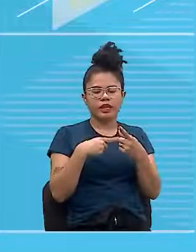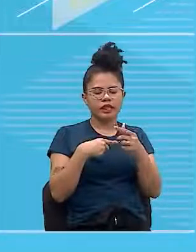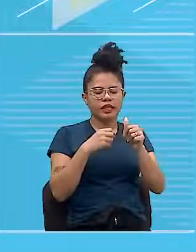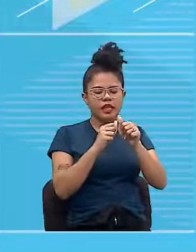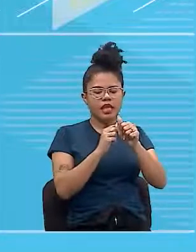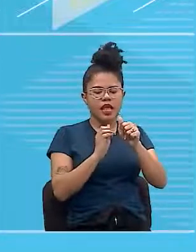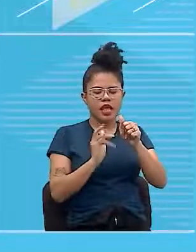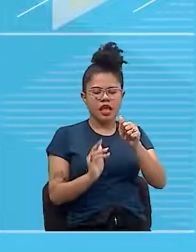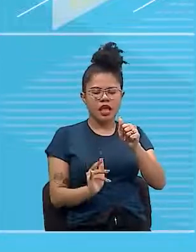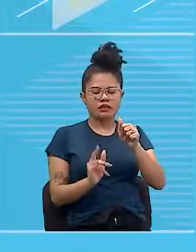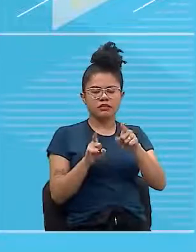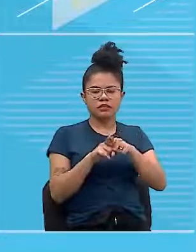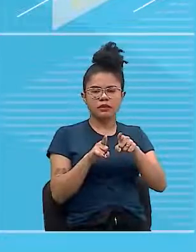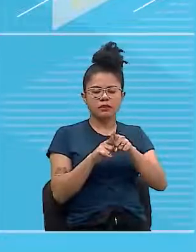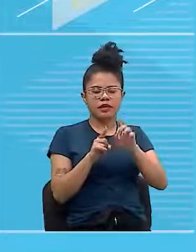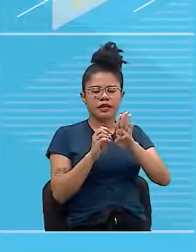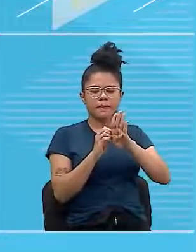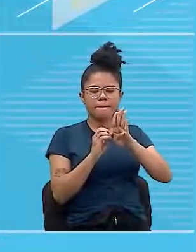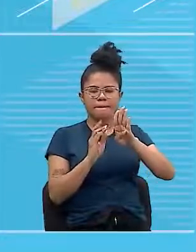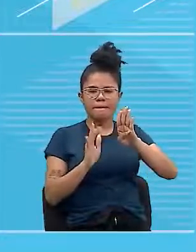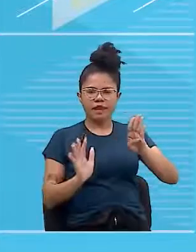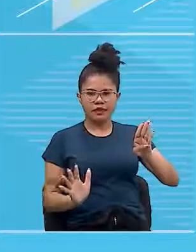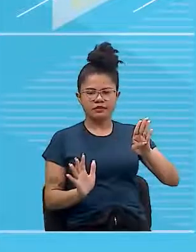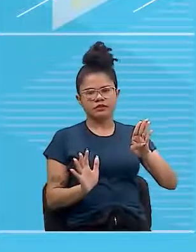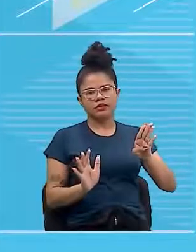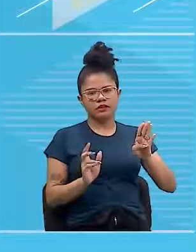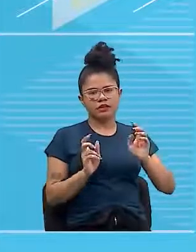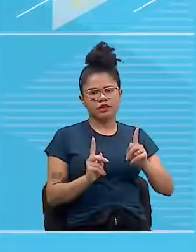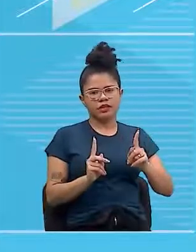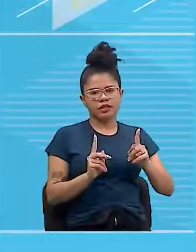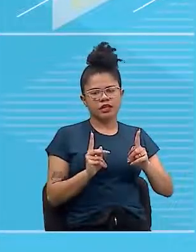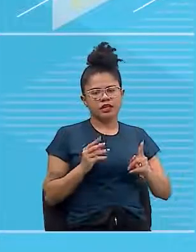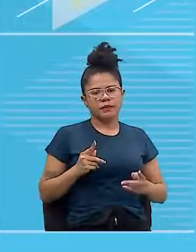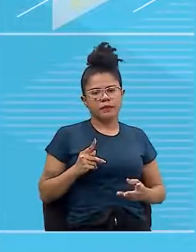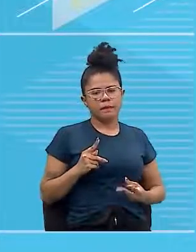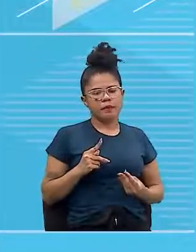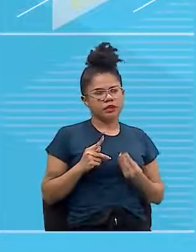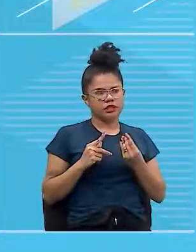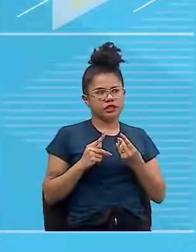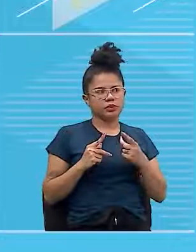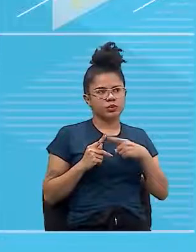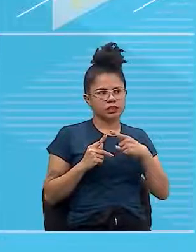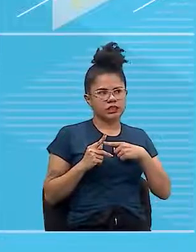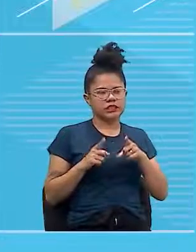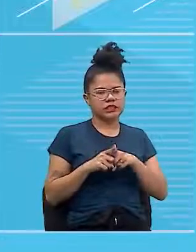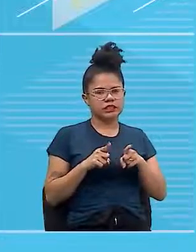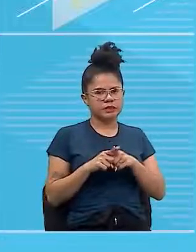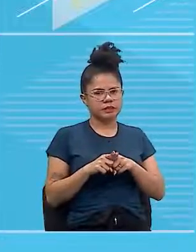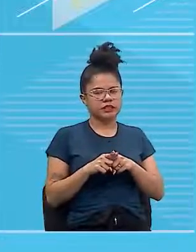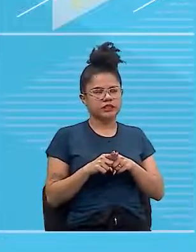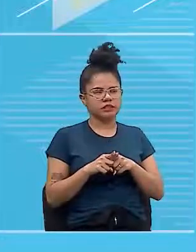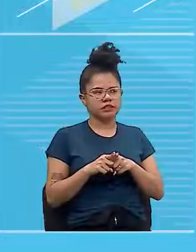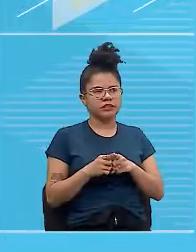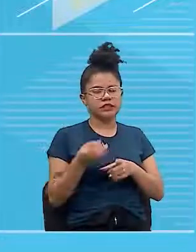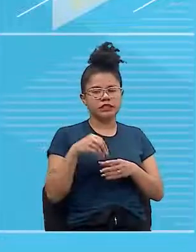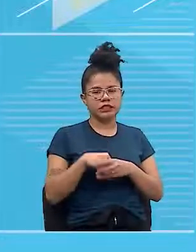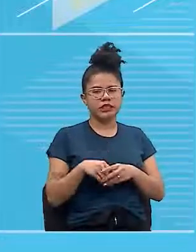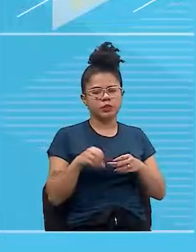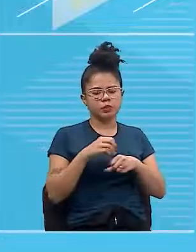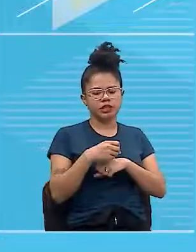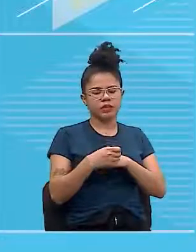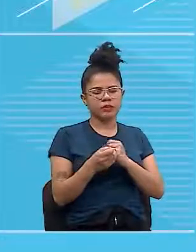como o caráter básico tá proteínas tem uma parte básica da molécula representada